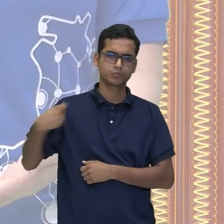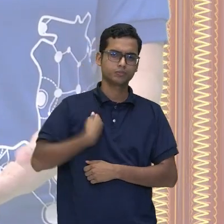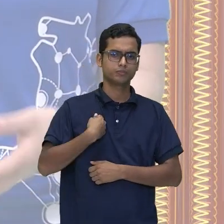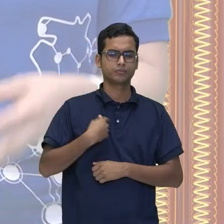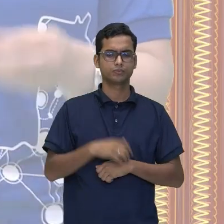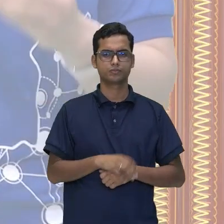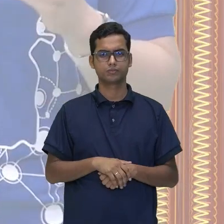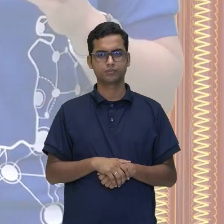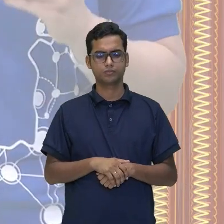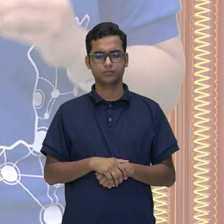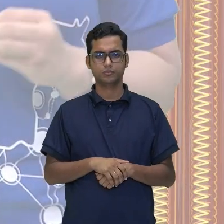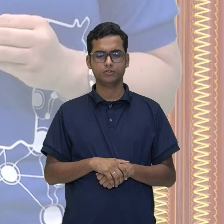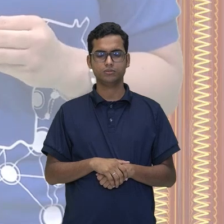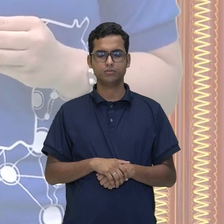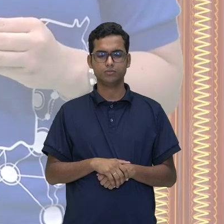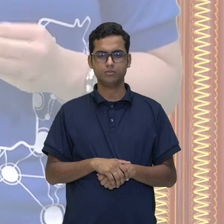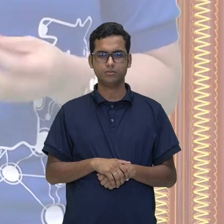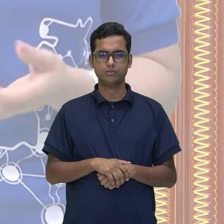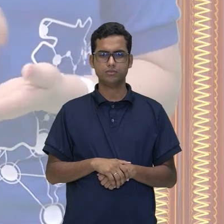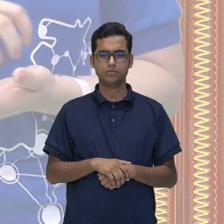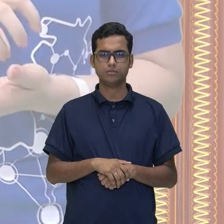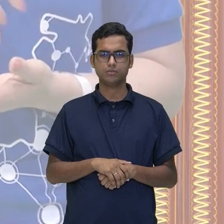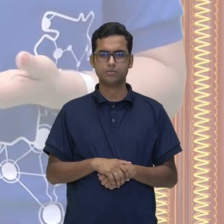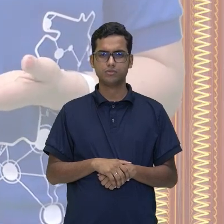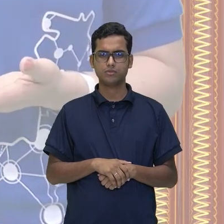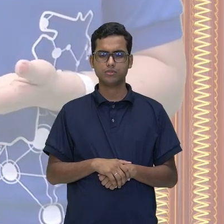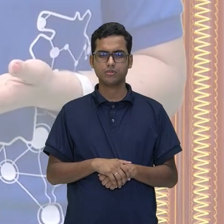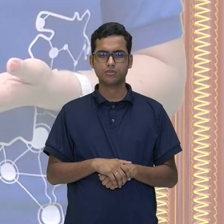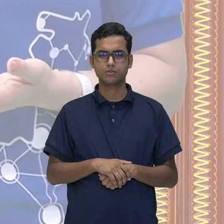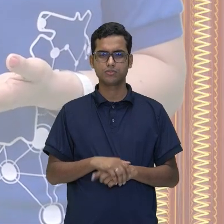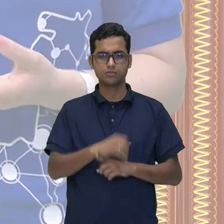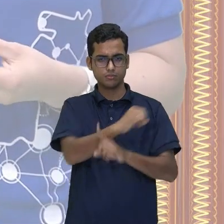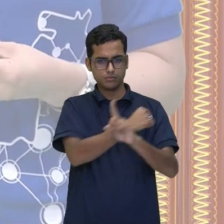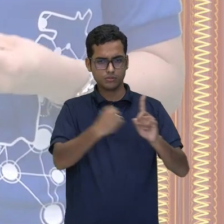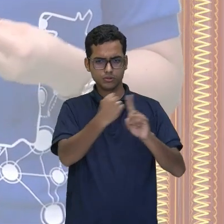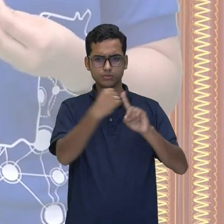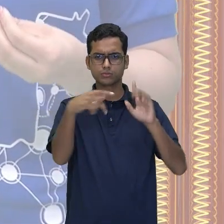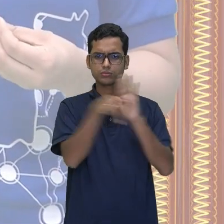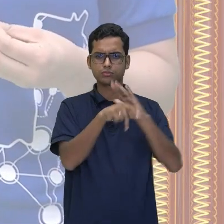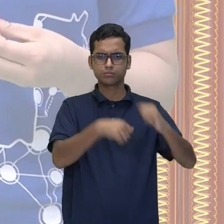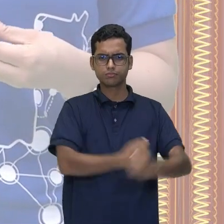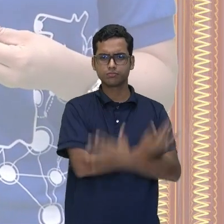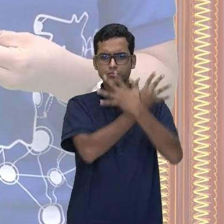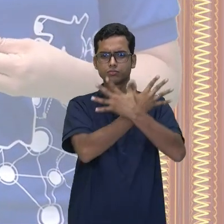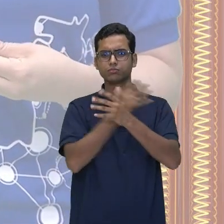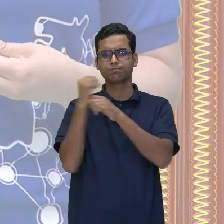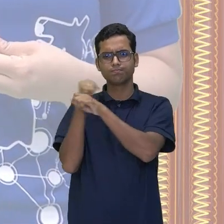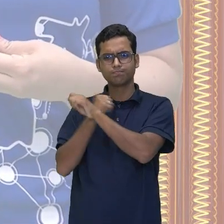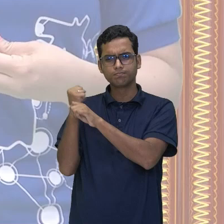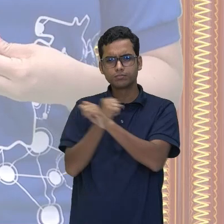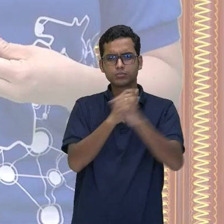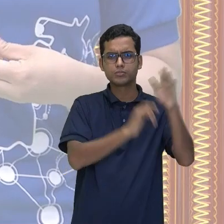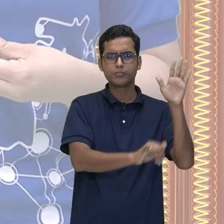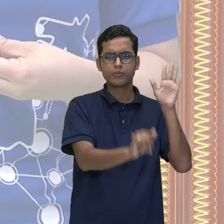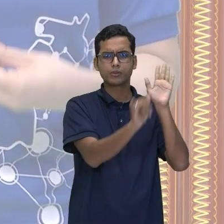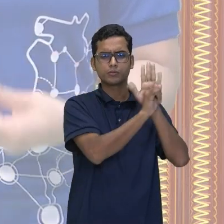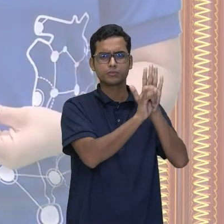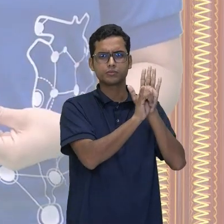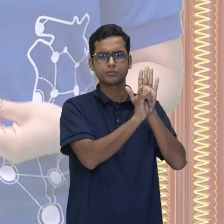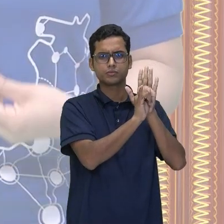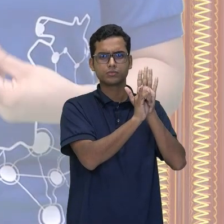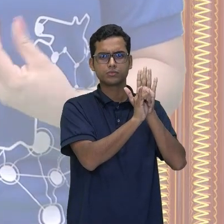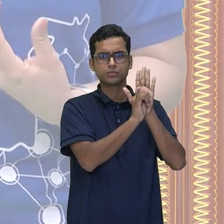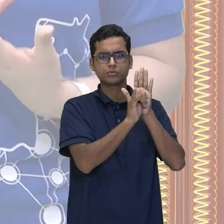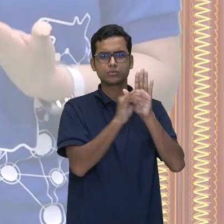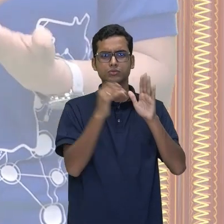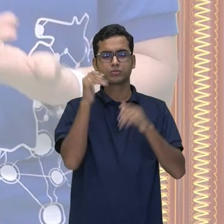Hernán Cortés. Para a sociedade asteca, durante muito tempo a sua identidade ela foi tida como uma